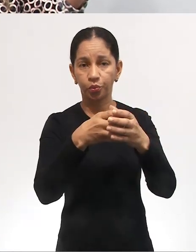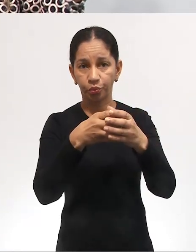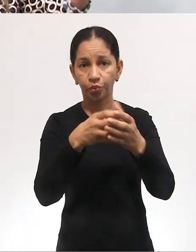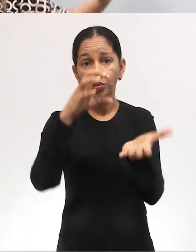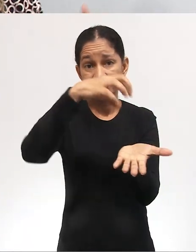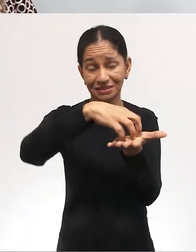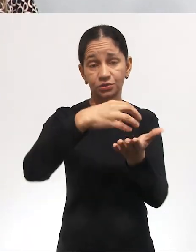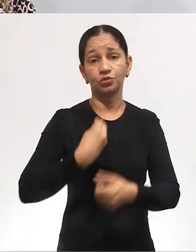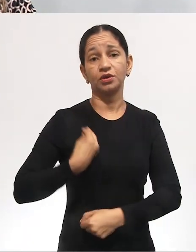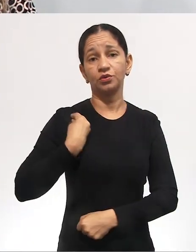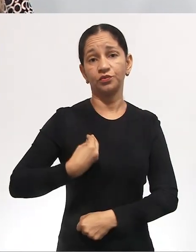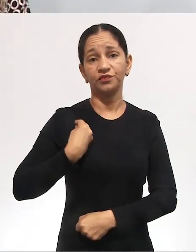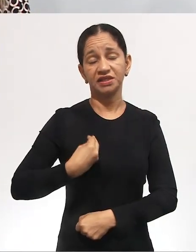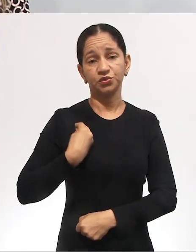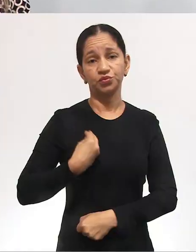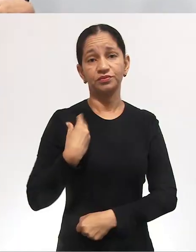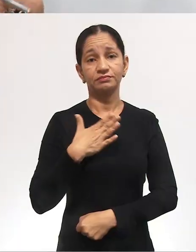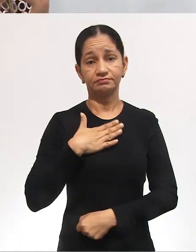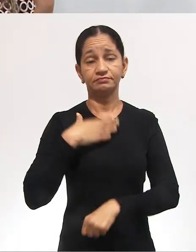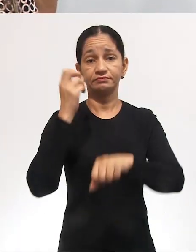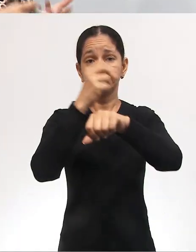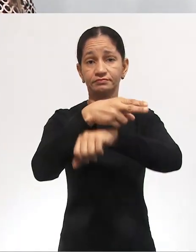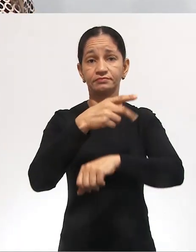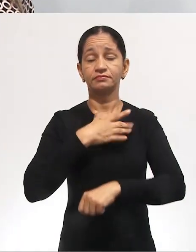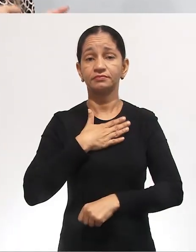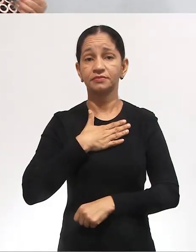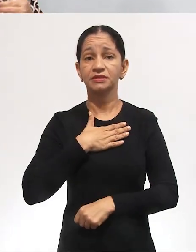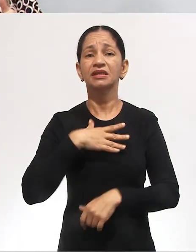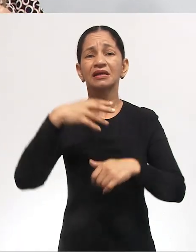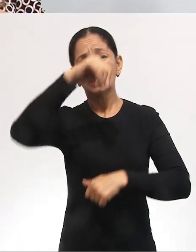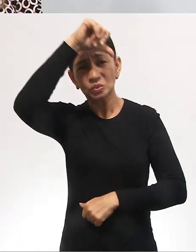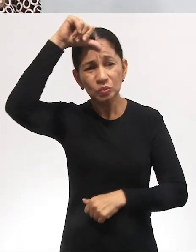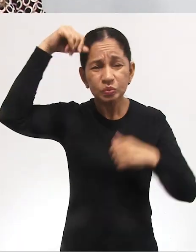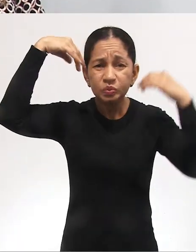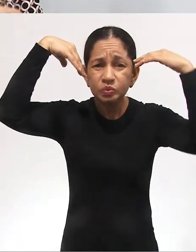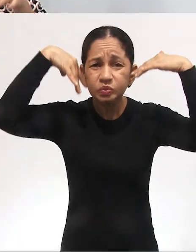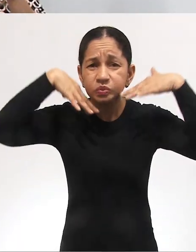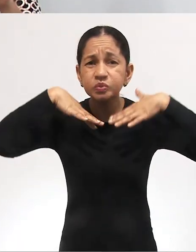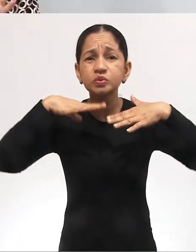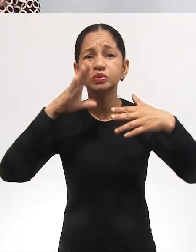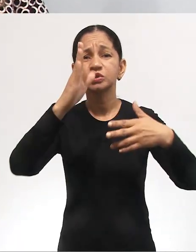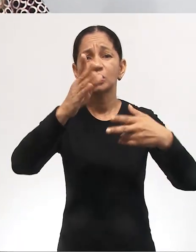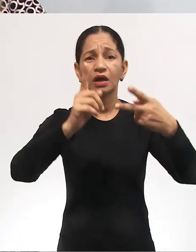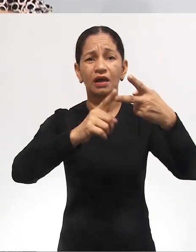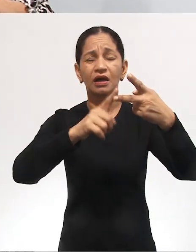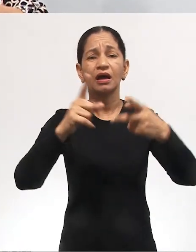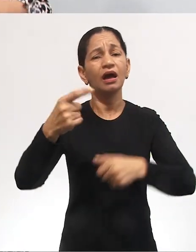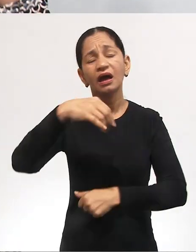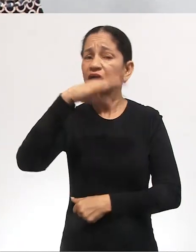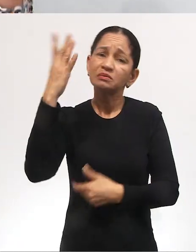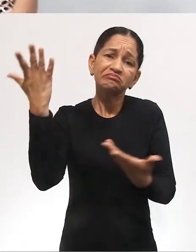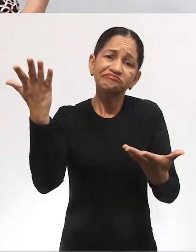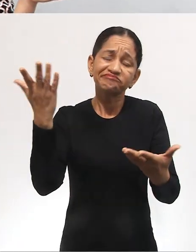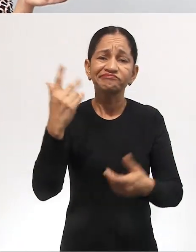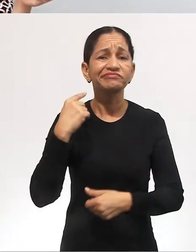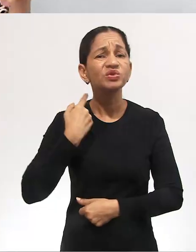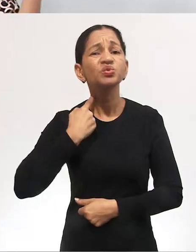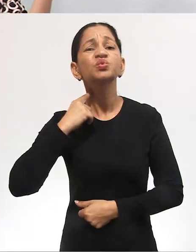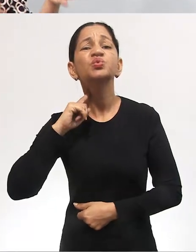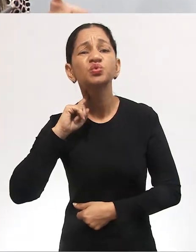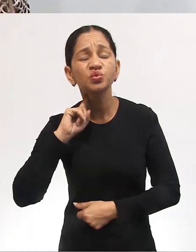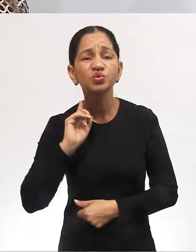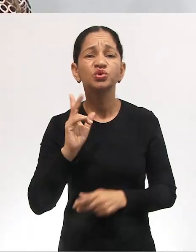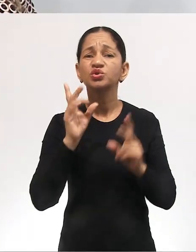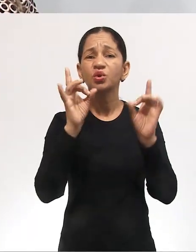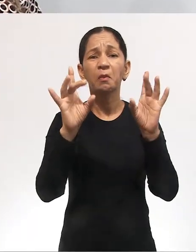que eu estava envolvida diretamente, eles estavam suados, sujos. Eles não simplesmente paravam ali e já